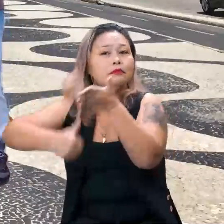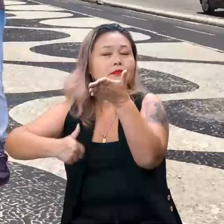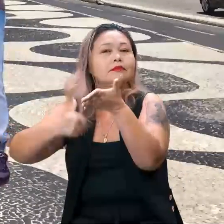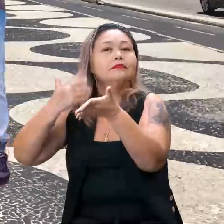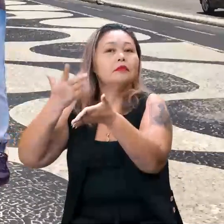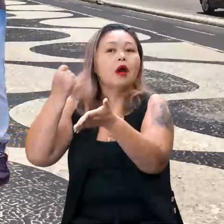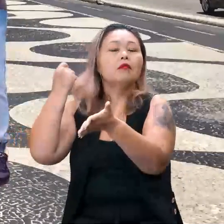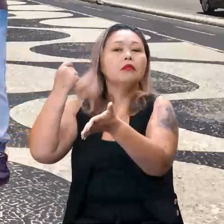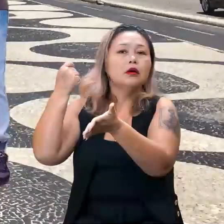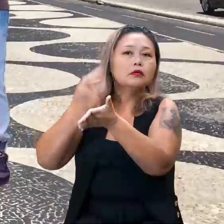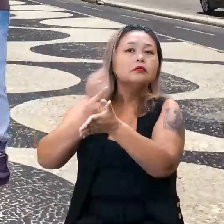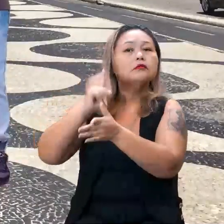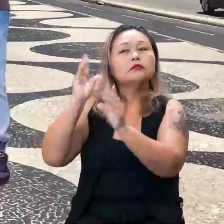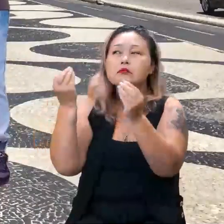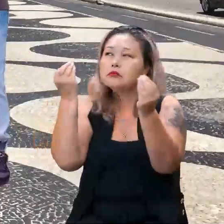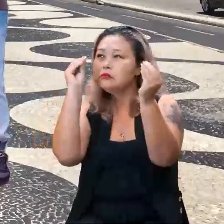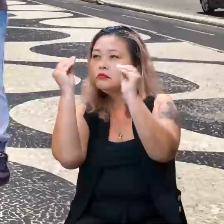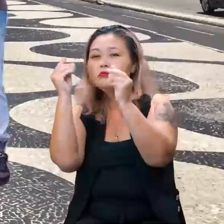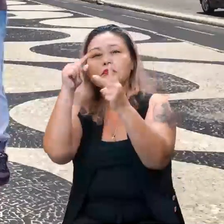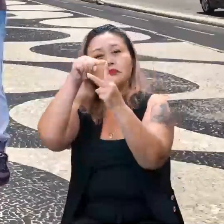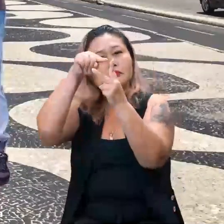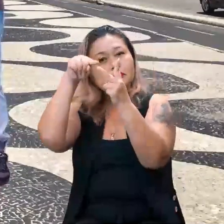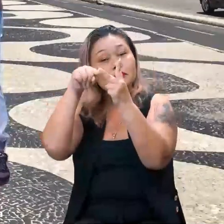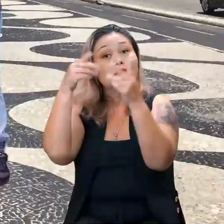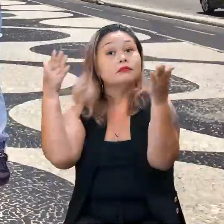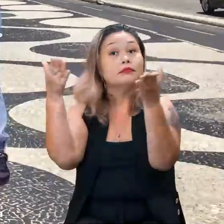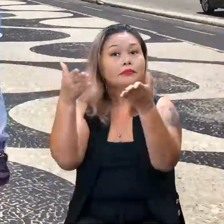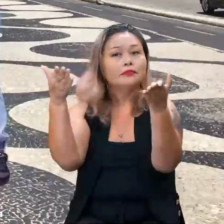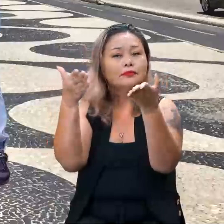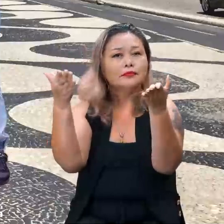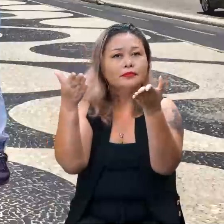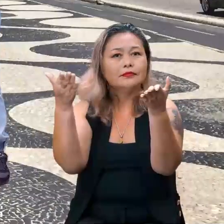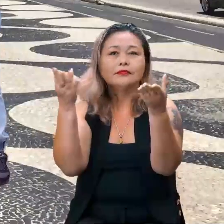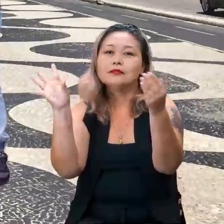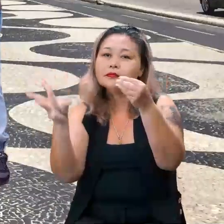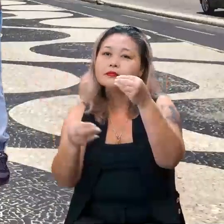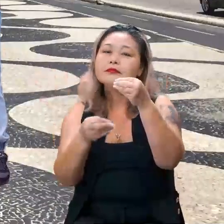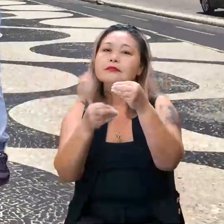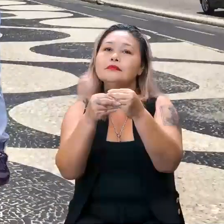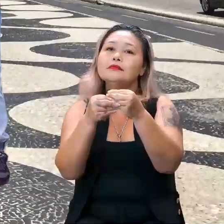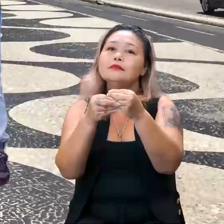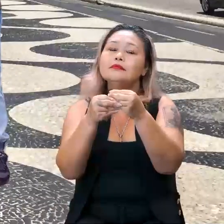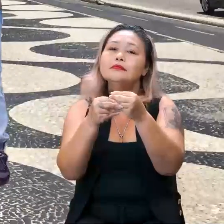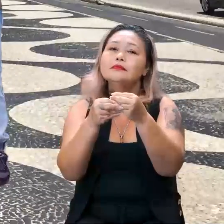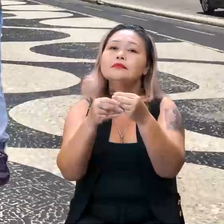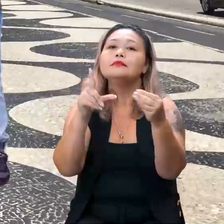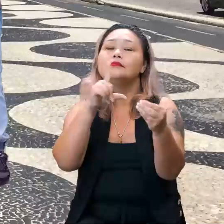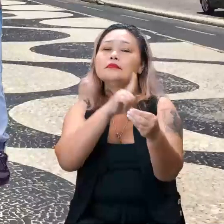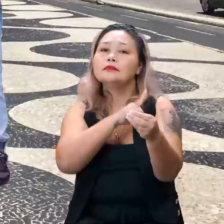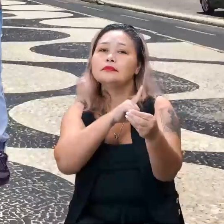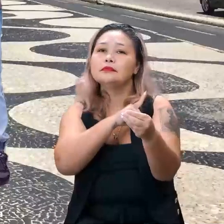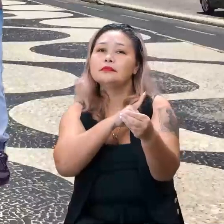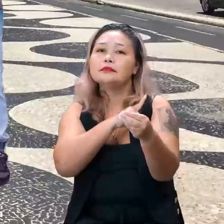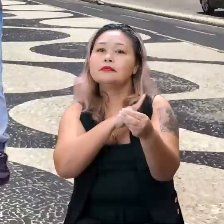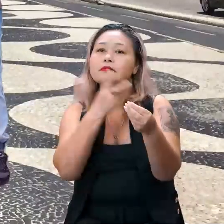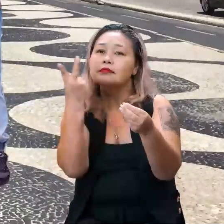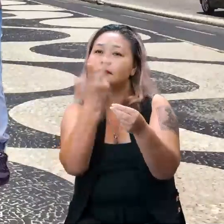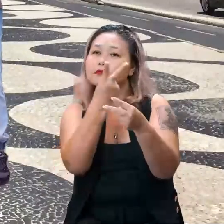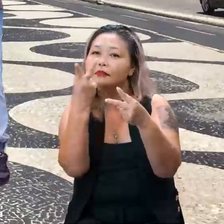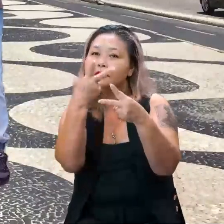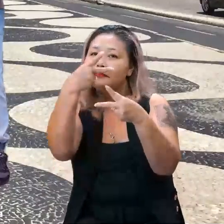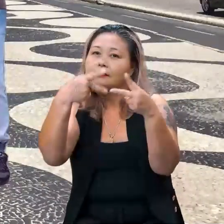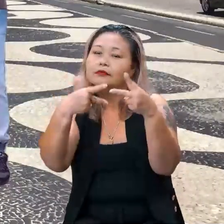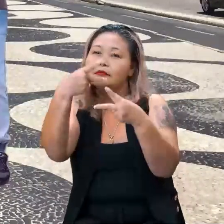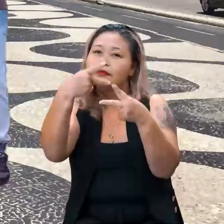embalagem. Aí já apareceu os dois termos. E agora nós anexamos o seguinte, sempre que tiver, né, essas operaçõezinhas, virou